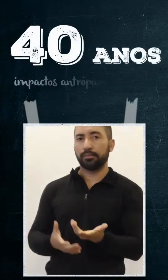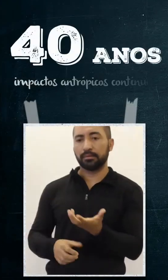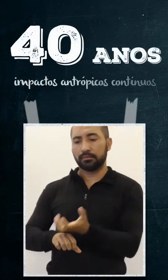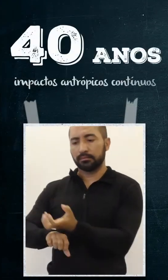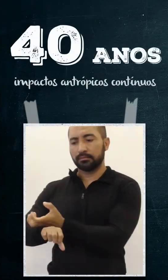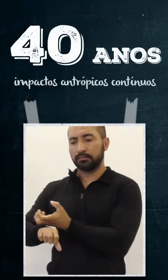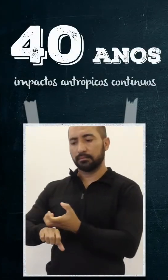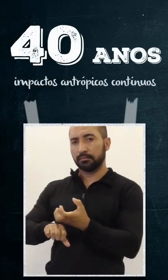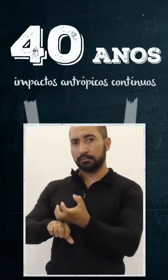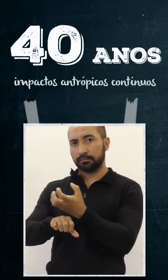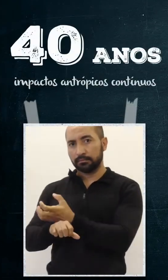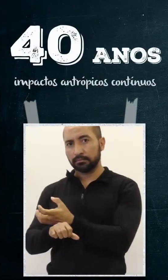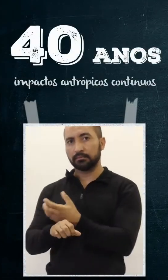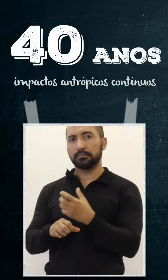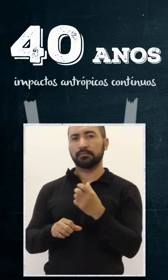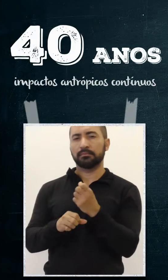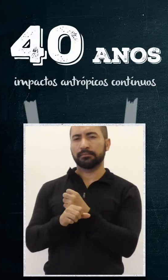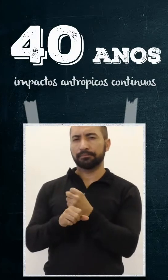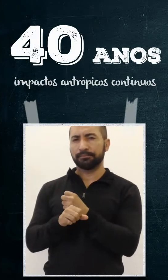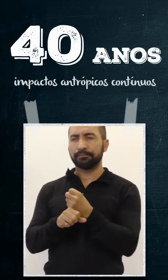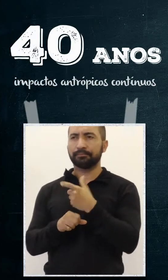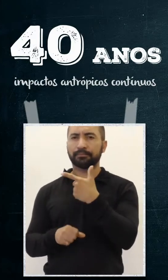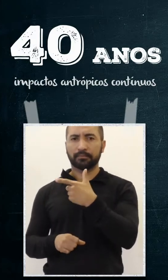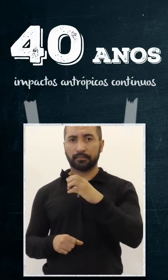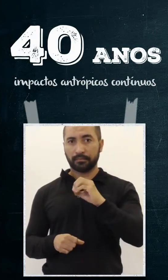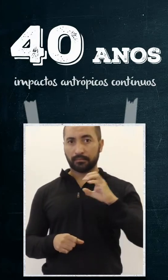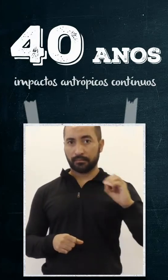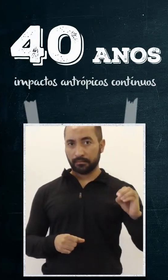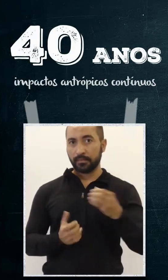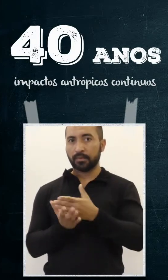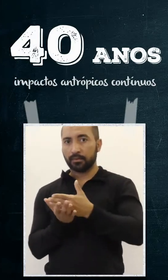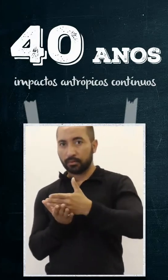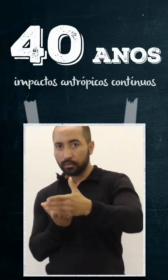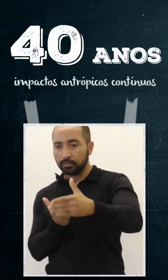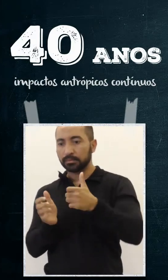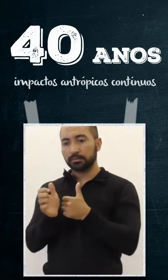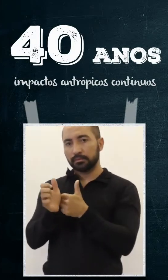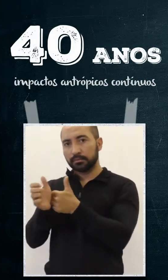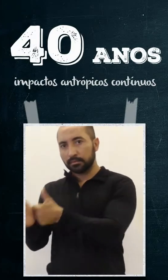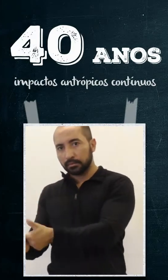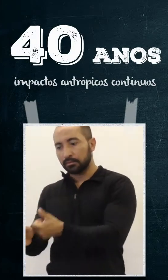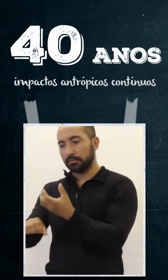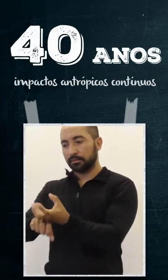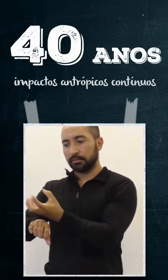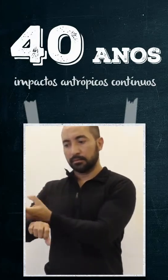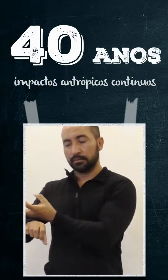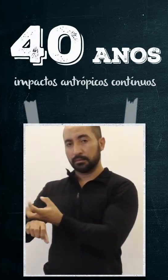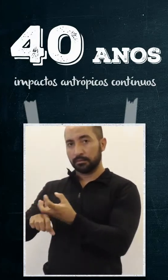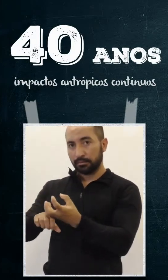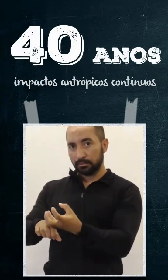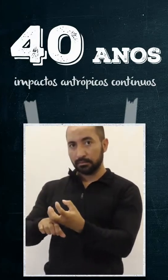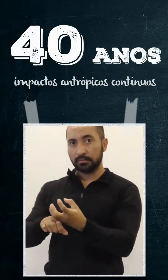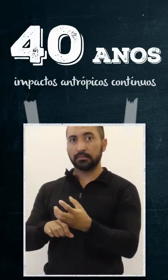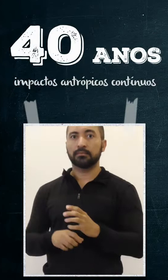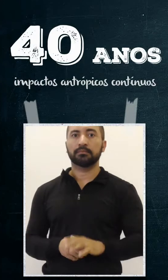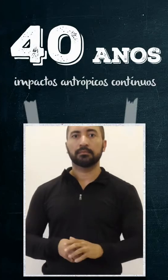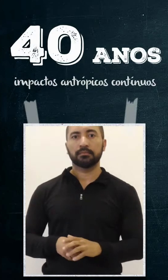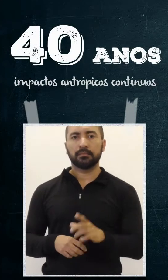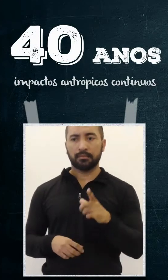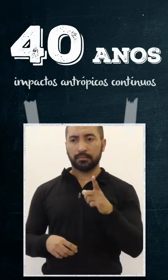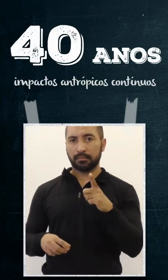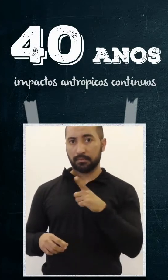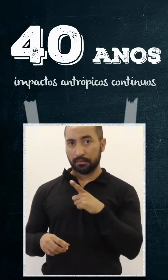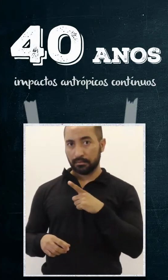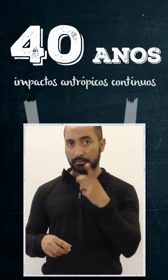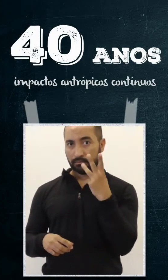populações deste recife começou desde o início dos anos 2000, onde foram realizadas diversas amostragens em toda a área da primeira linha recifal, e apenas